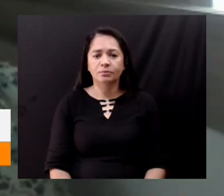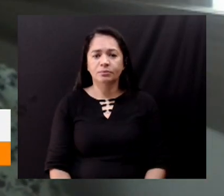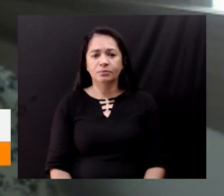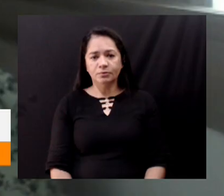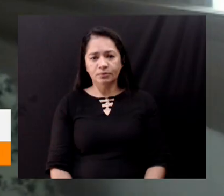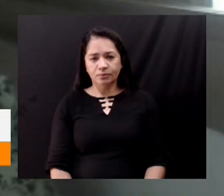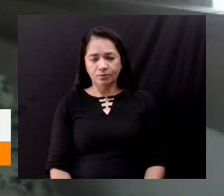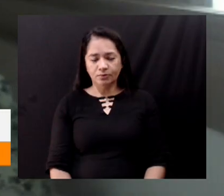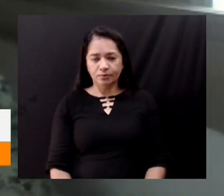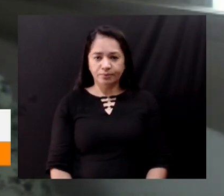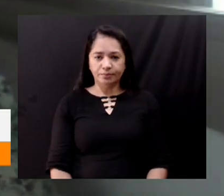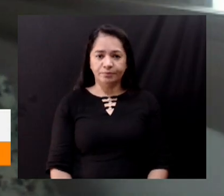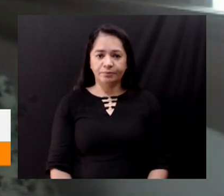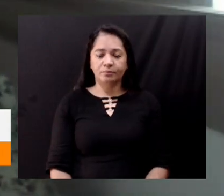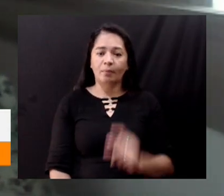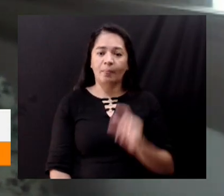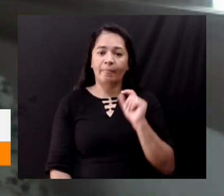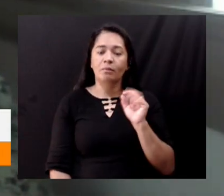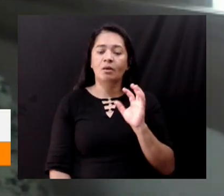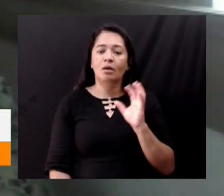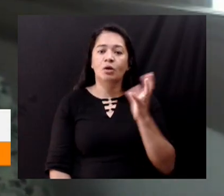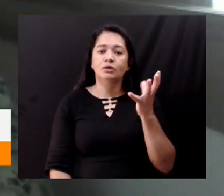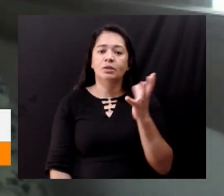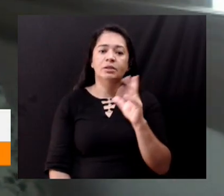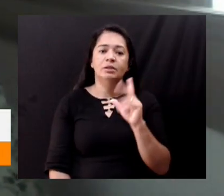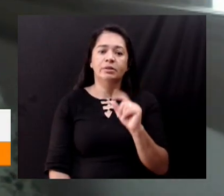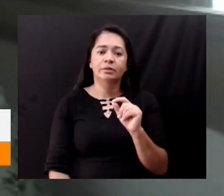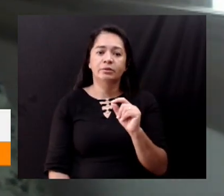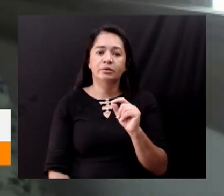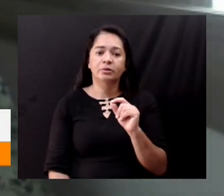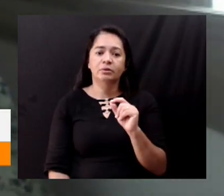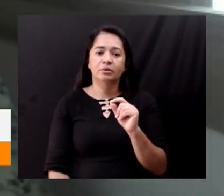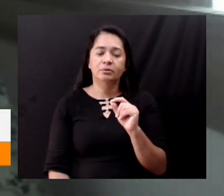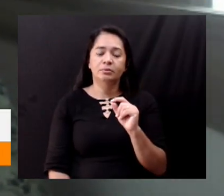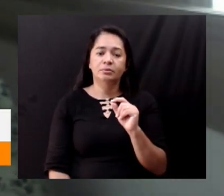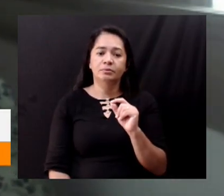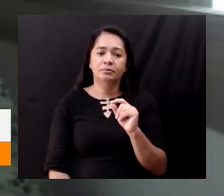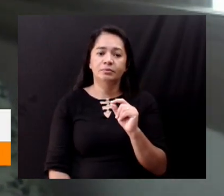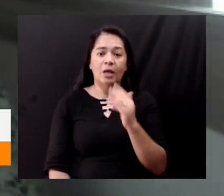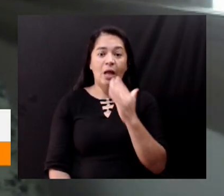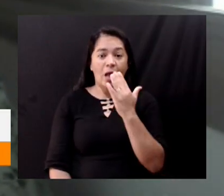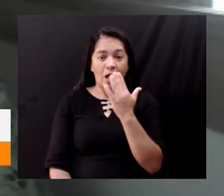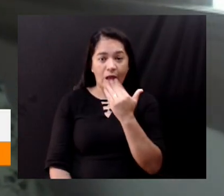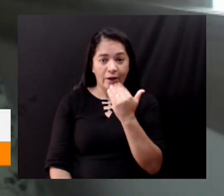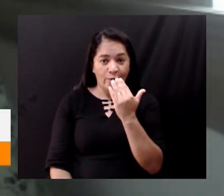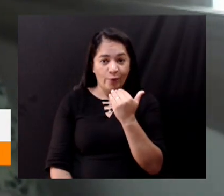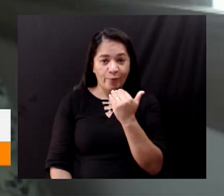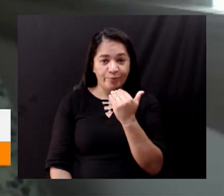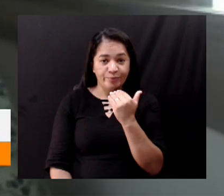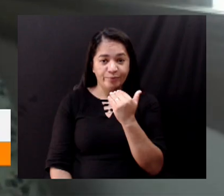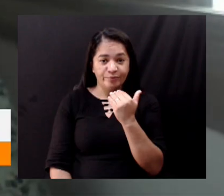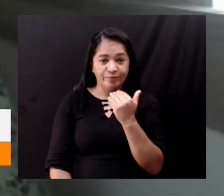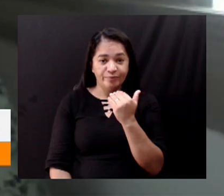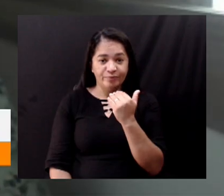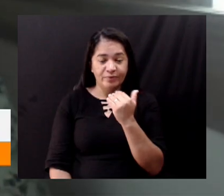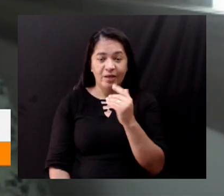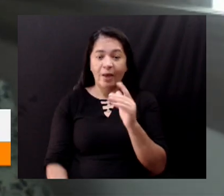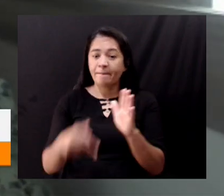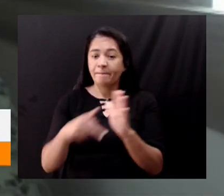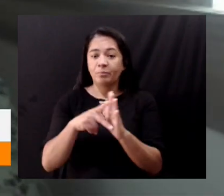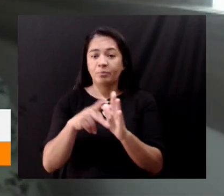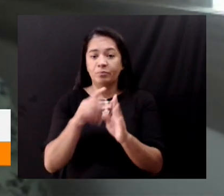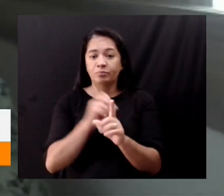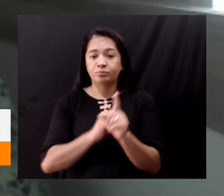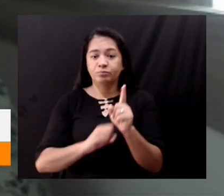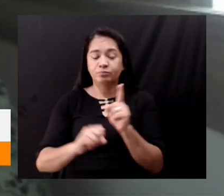O que acontece é, como a Bruna estava falando no início, a comida ela é algo muito social. É algo que